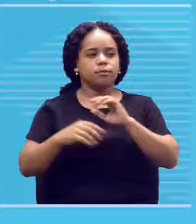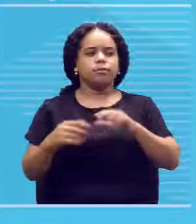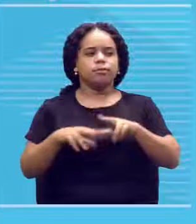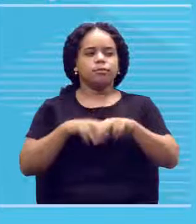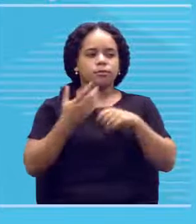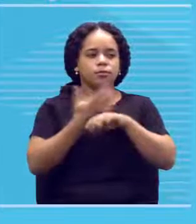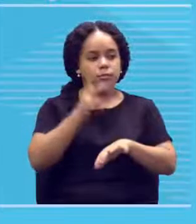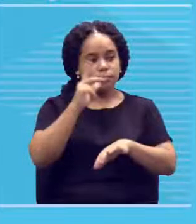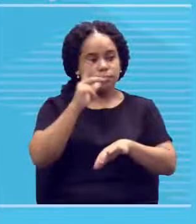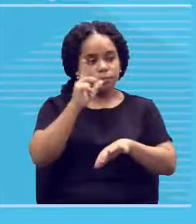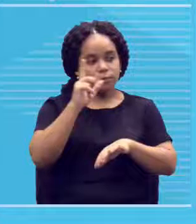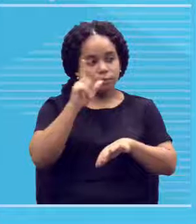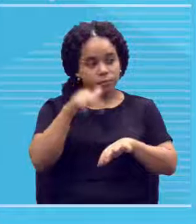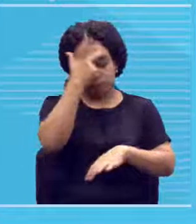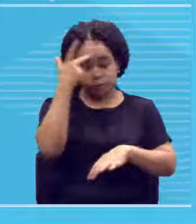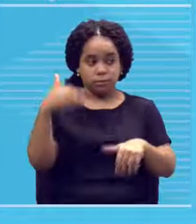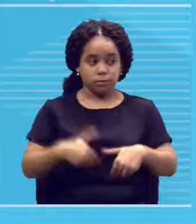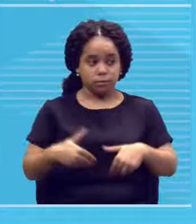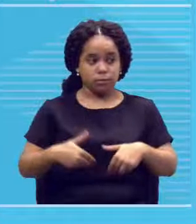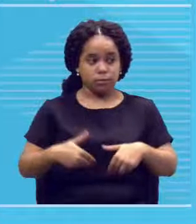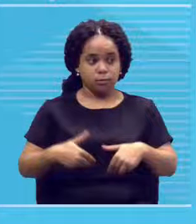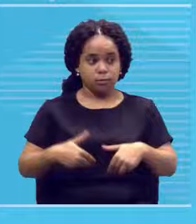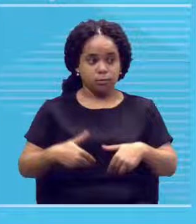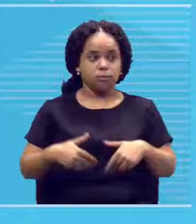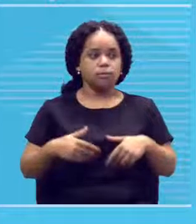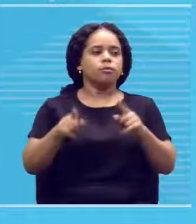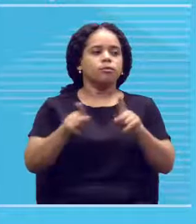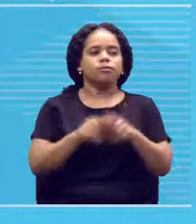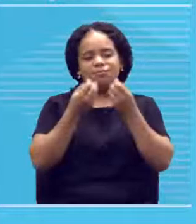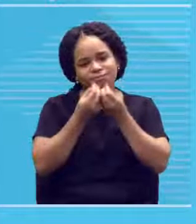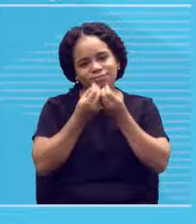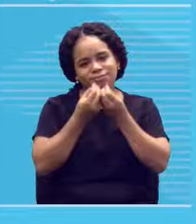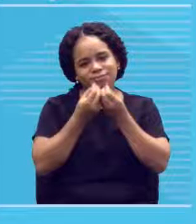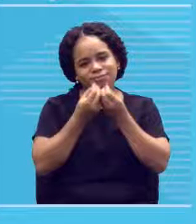e famintas maltrapilhas destruídas